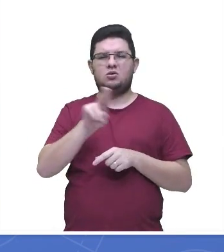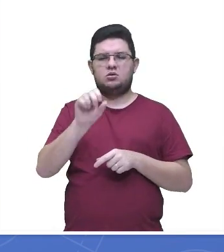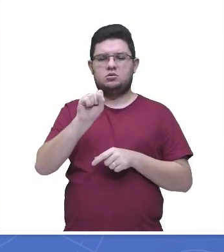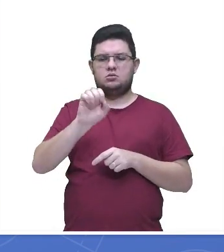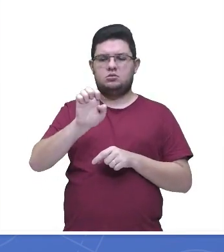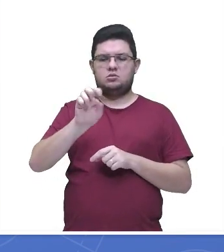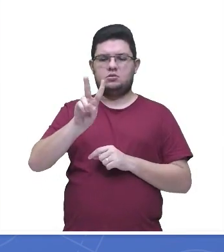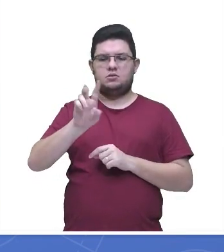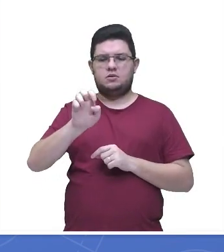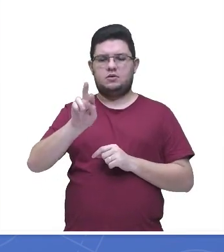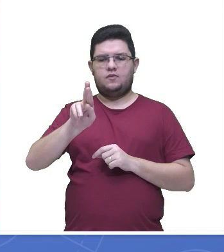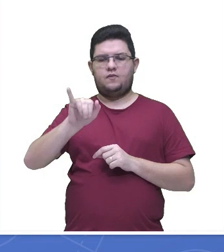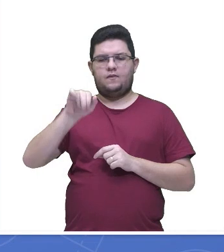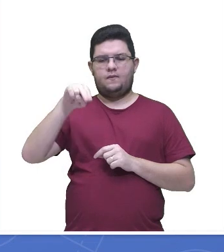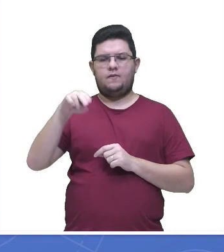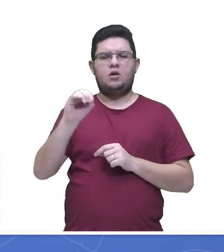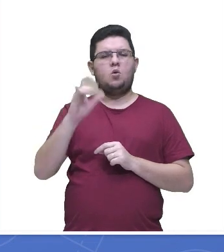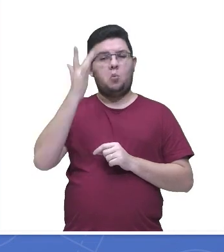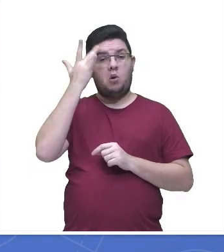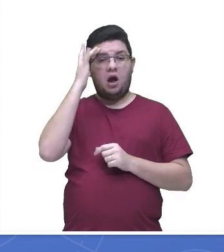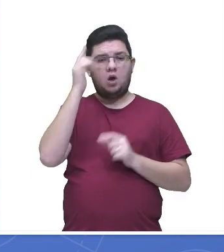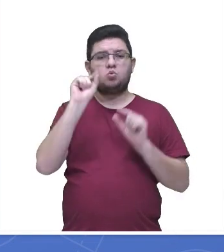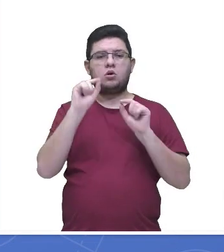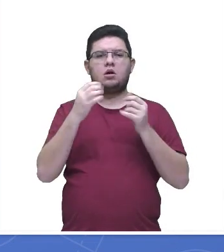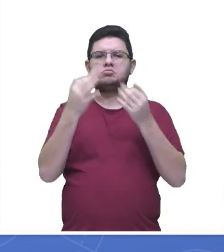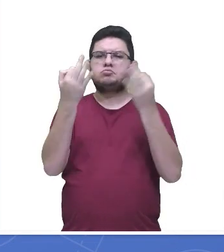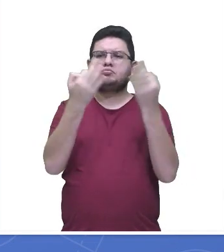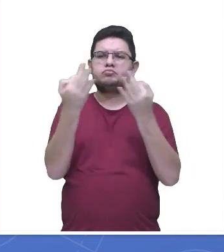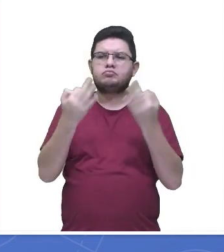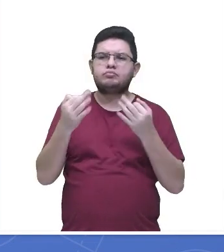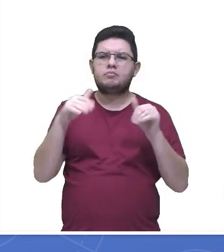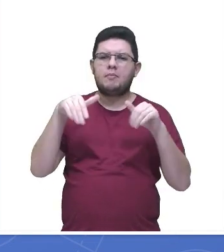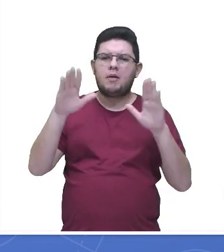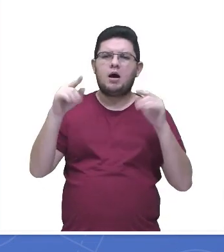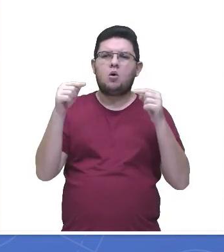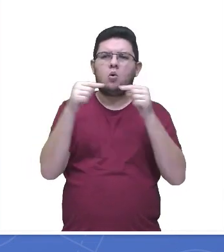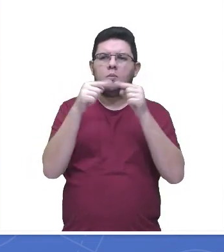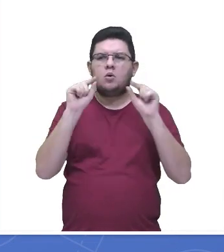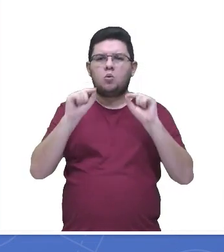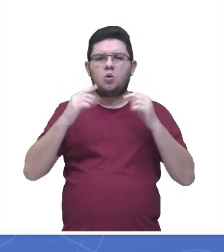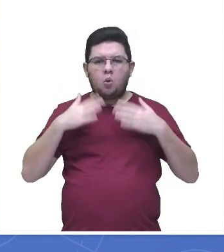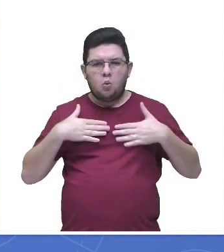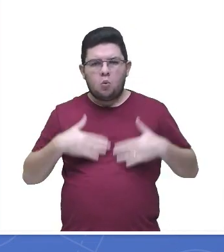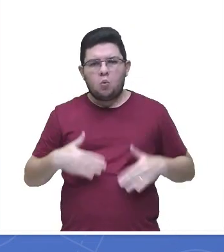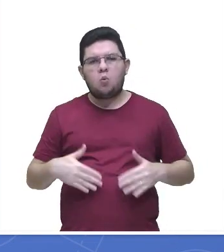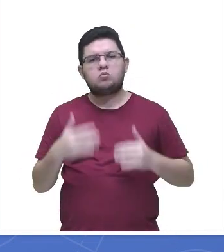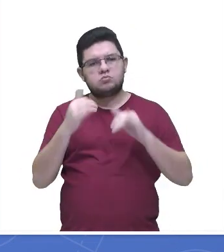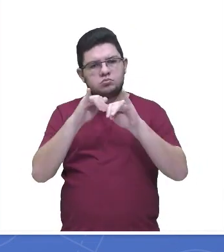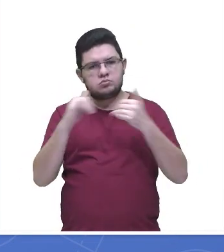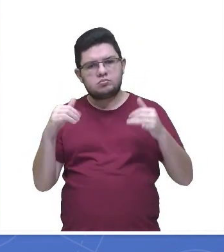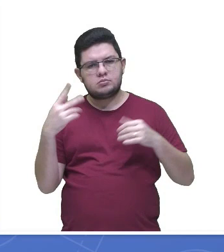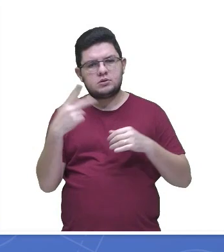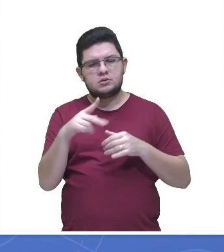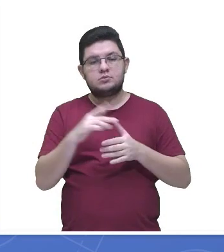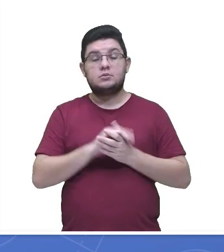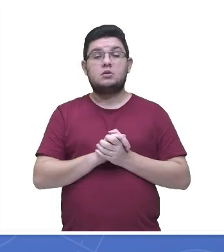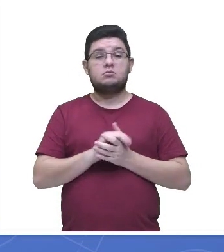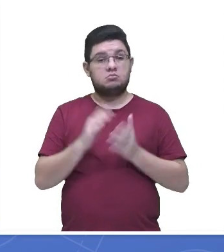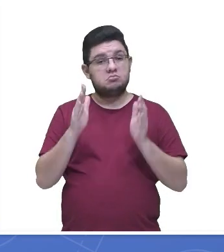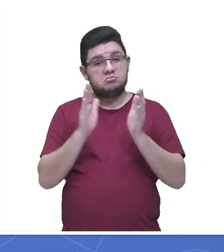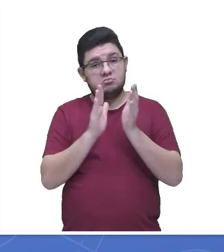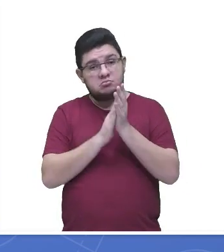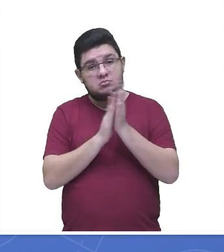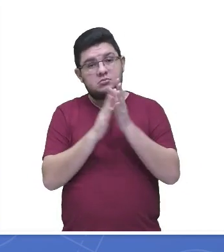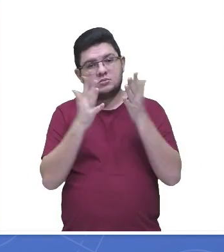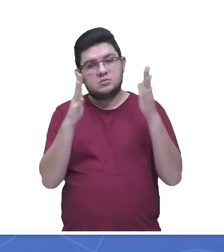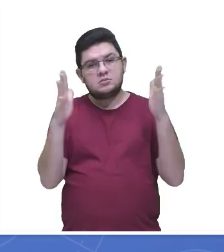que elas são mais bem feitas, representam mais o corpo humano. Parabéns, Severino. Olha, gostei da sua resposta.